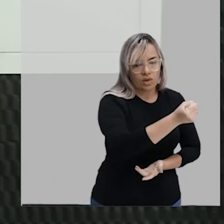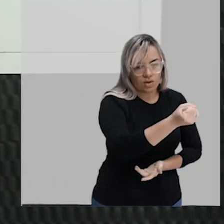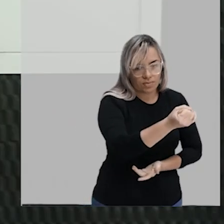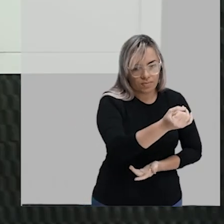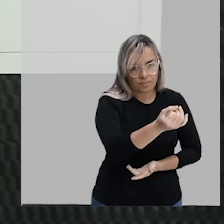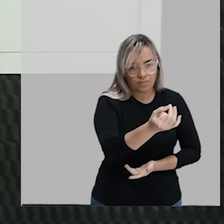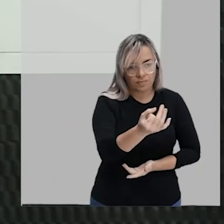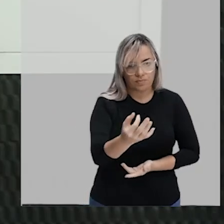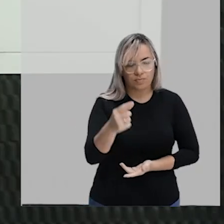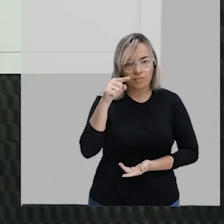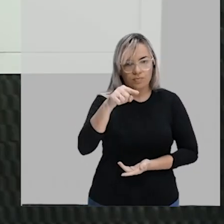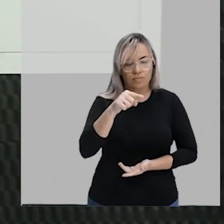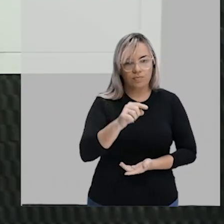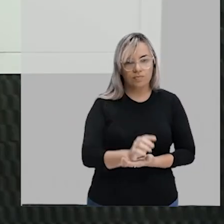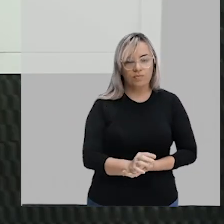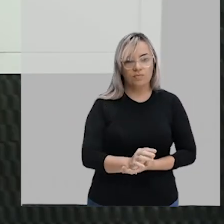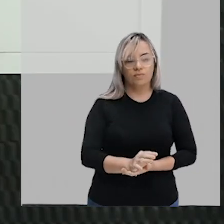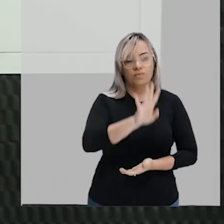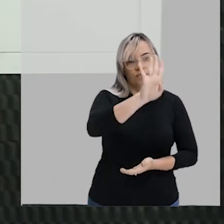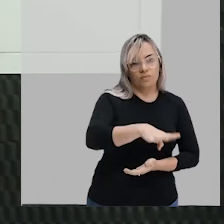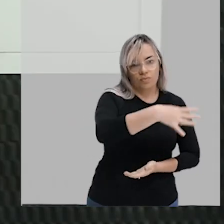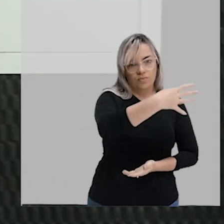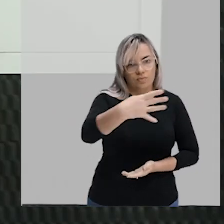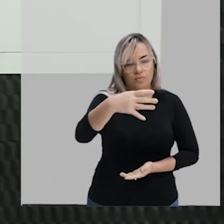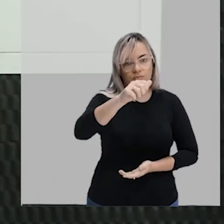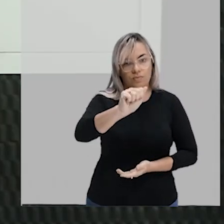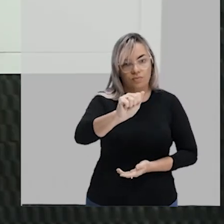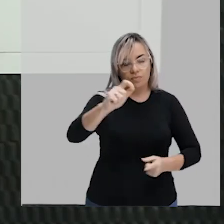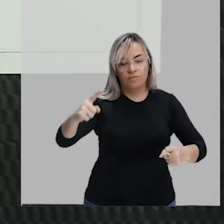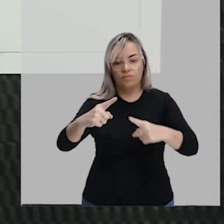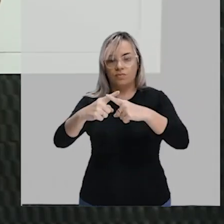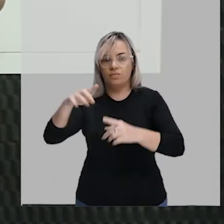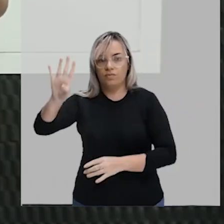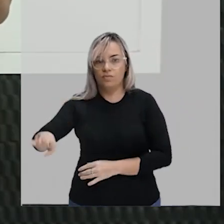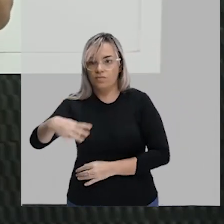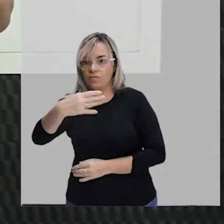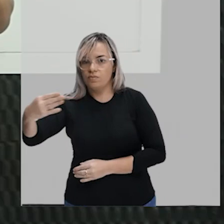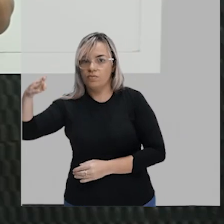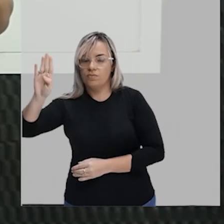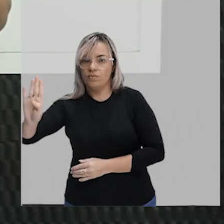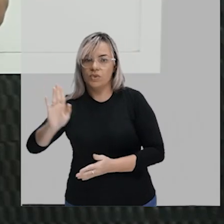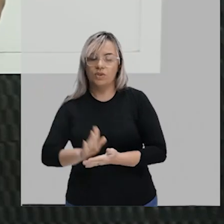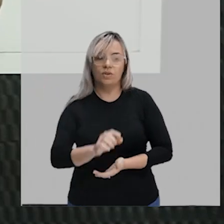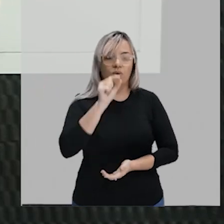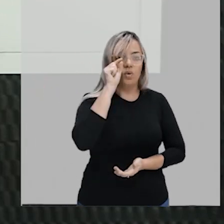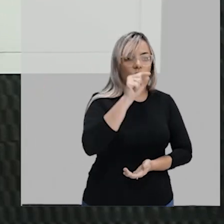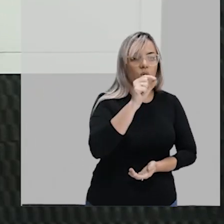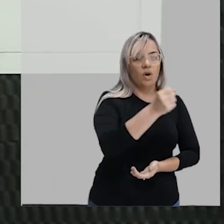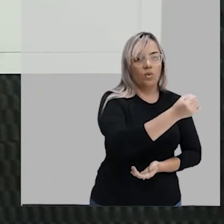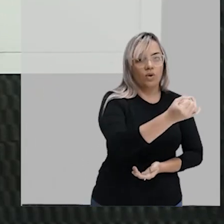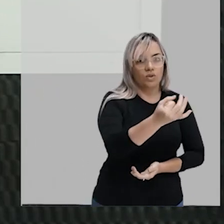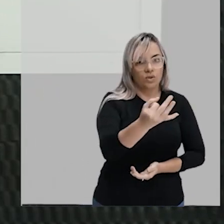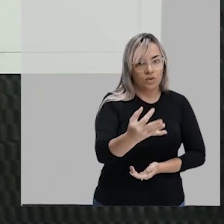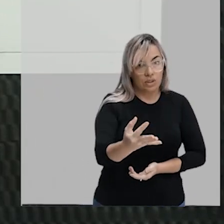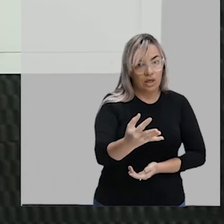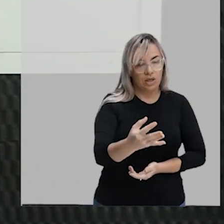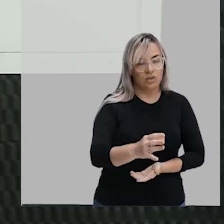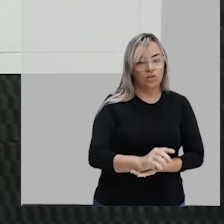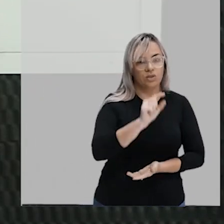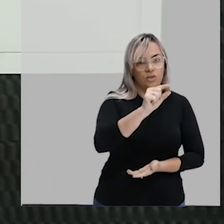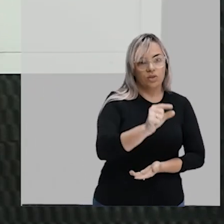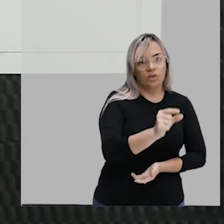vou multiplicar a matriz A pela matriz B, o número de colunas de A tem que ser igual ao número de linhas de